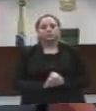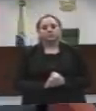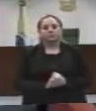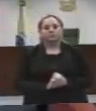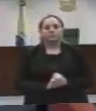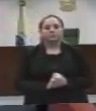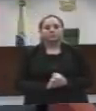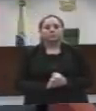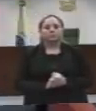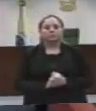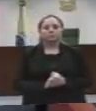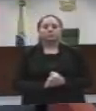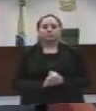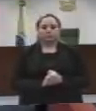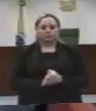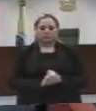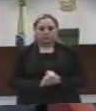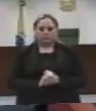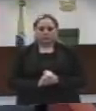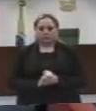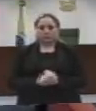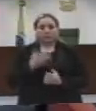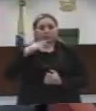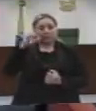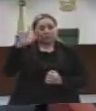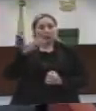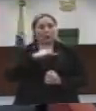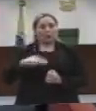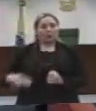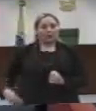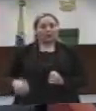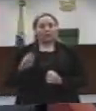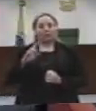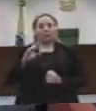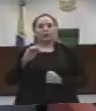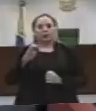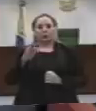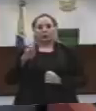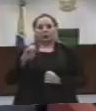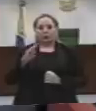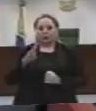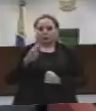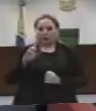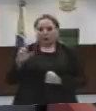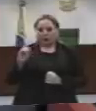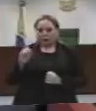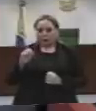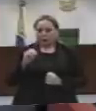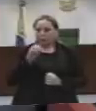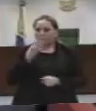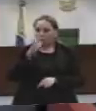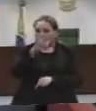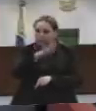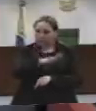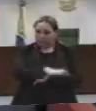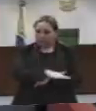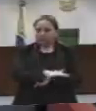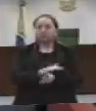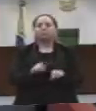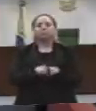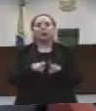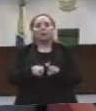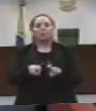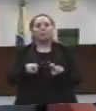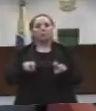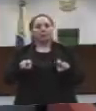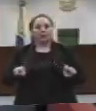Garcia Excelentíssimo Senhor Ministro zerto Barroso muito boa tarde boa tarde à banca que se assenta nesta tarde boa